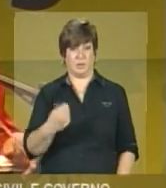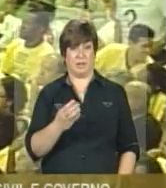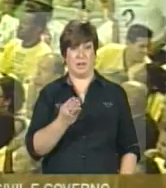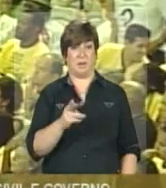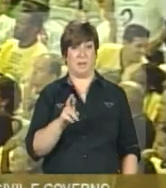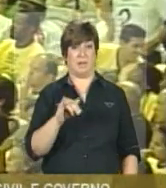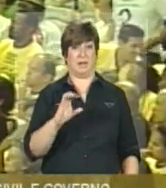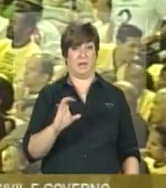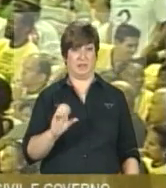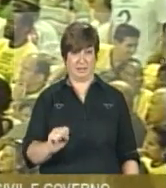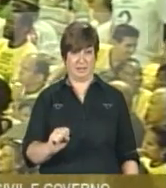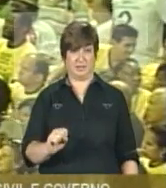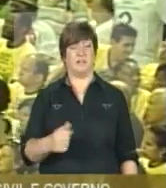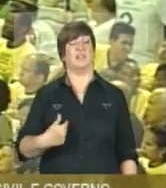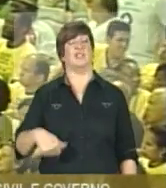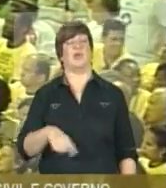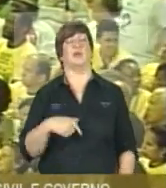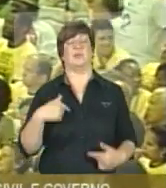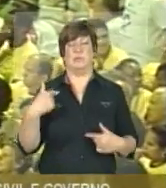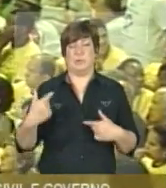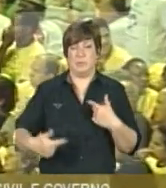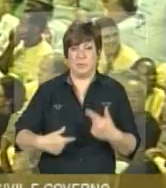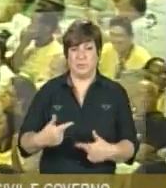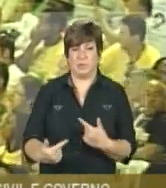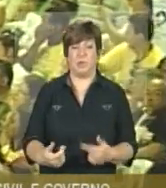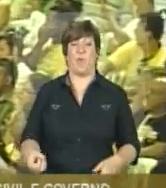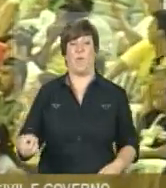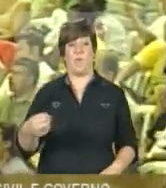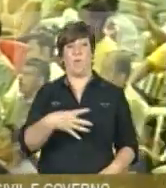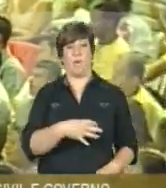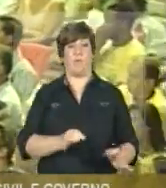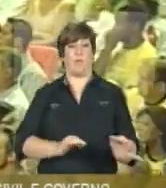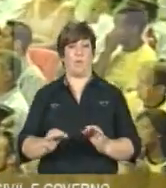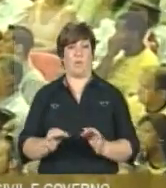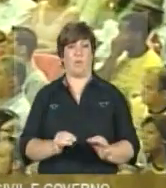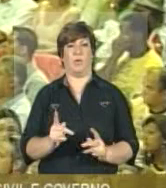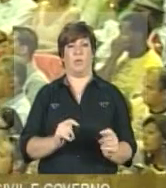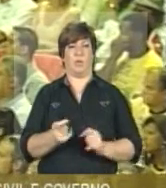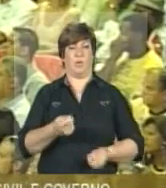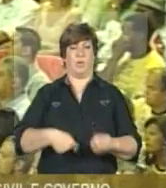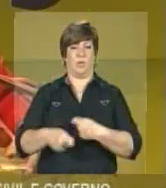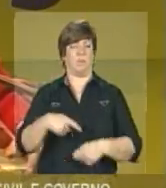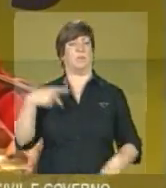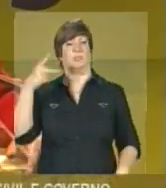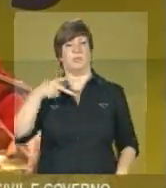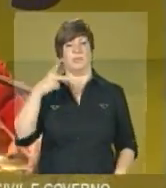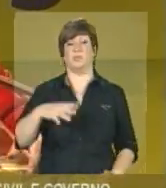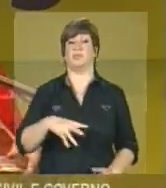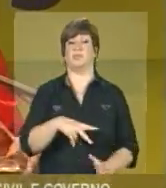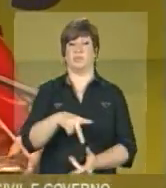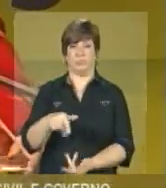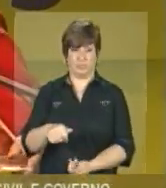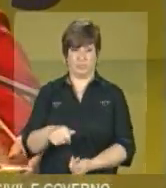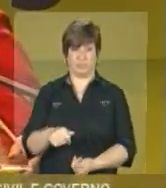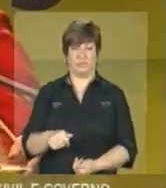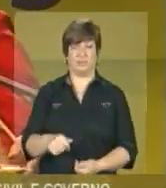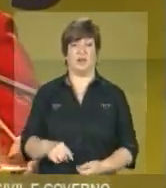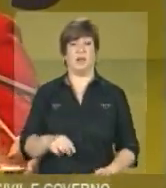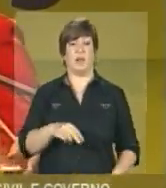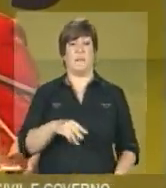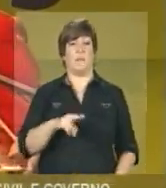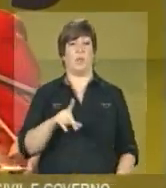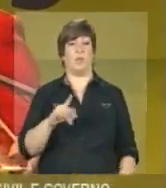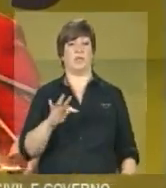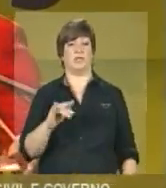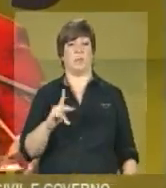BRICS, nós lutamos por uma nova ordem econômica e política mundial,